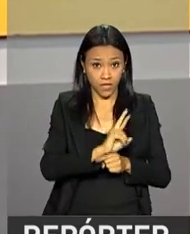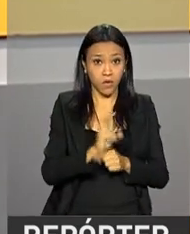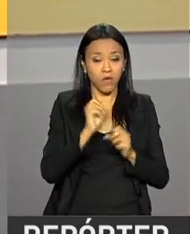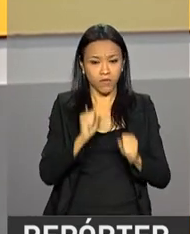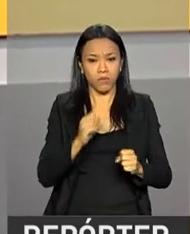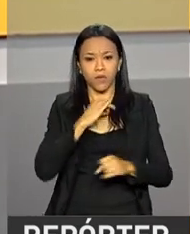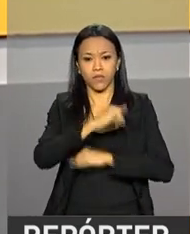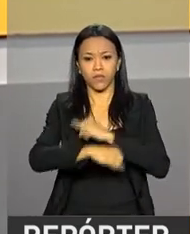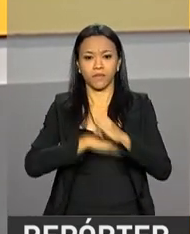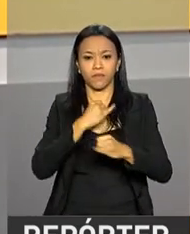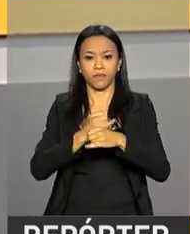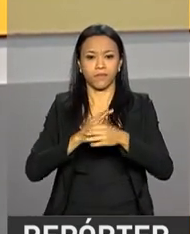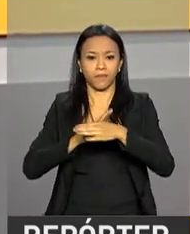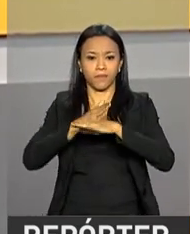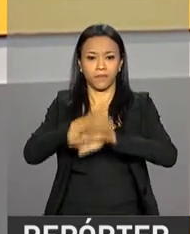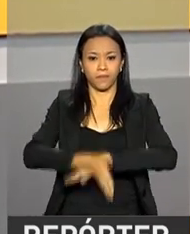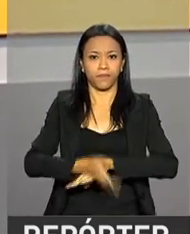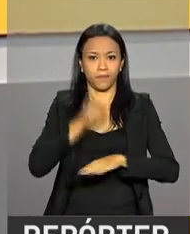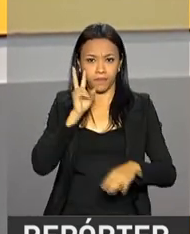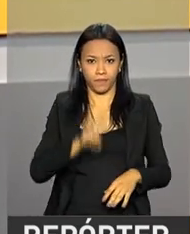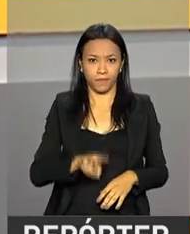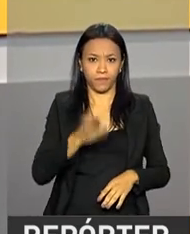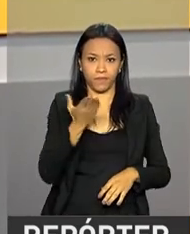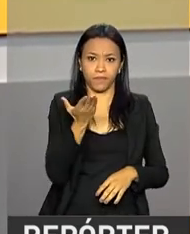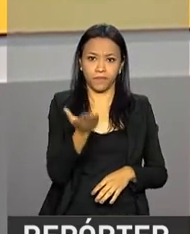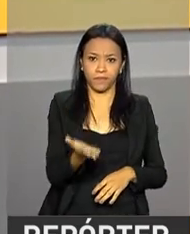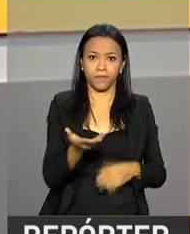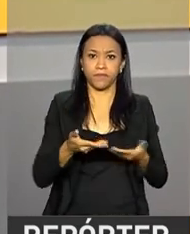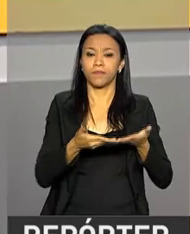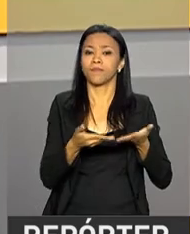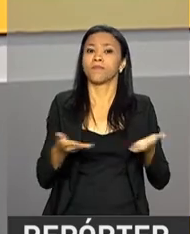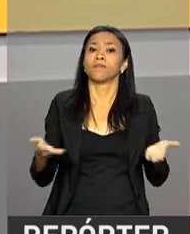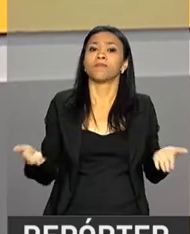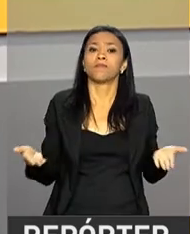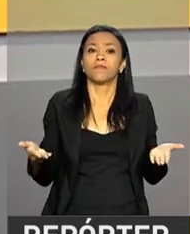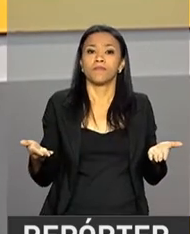fiscalização, basta acessar a página